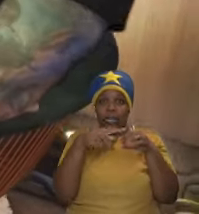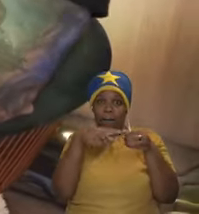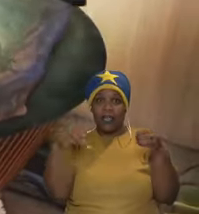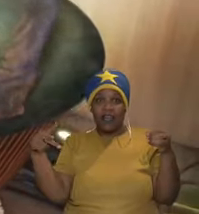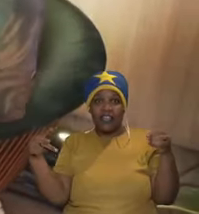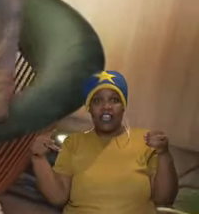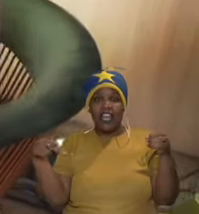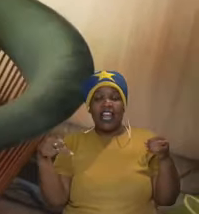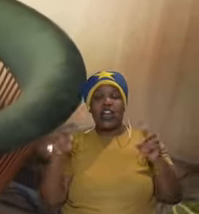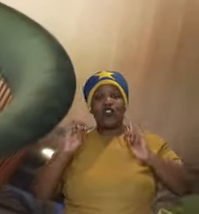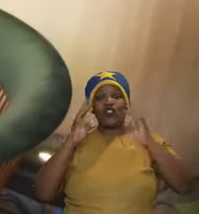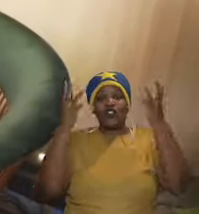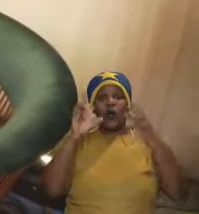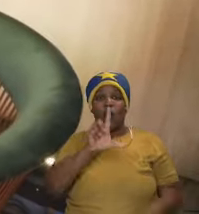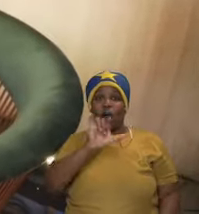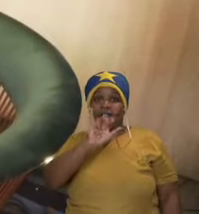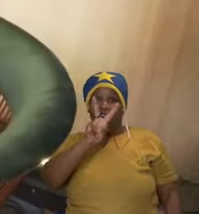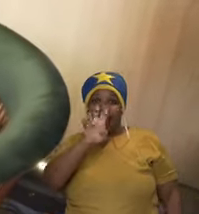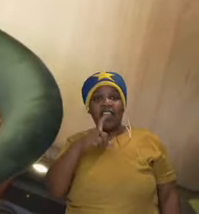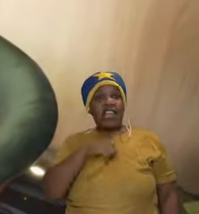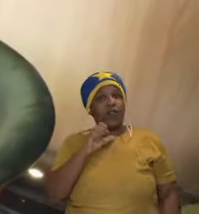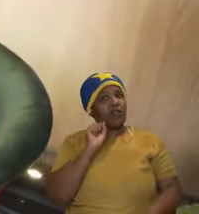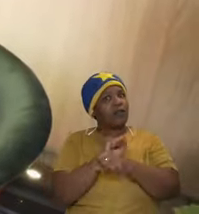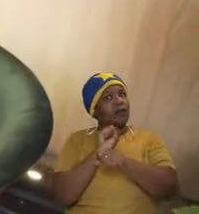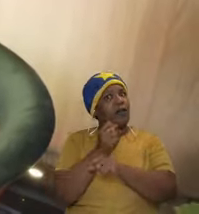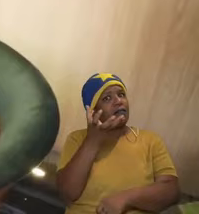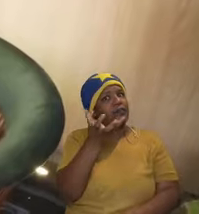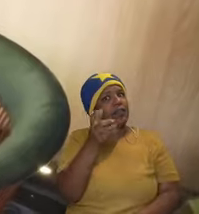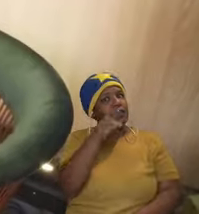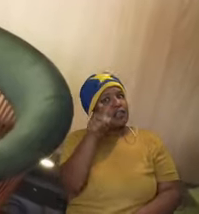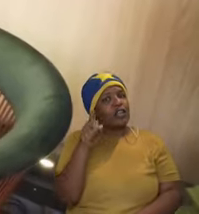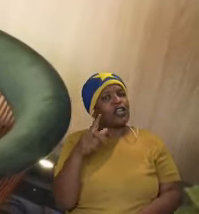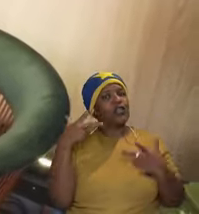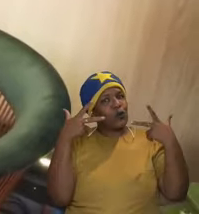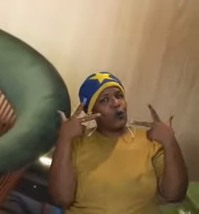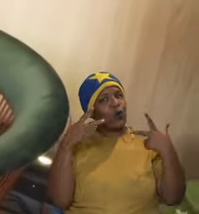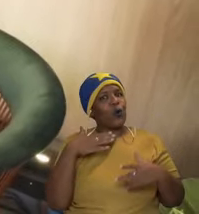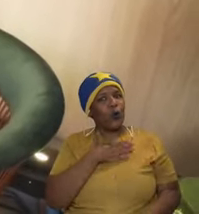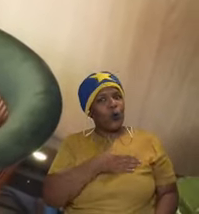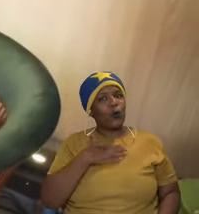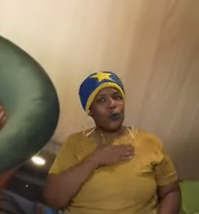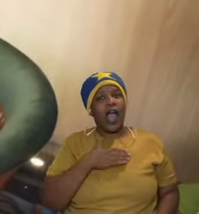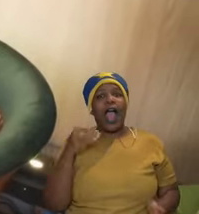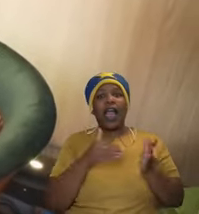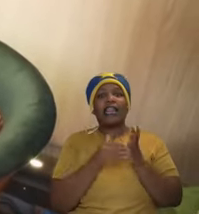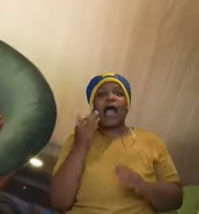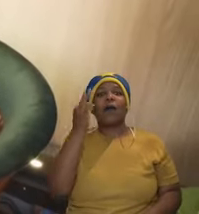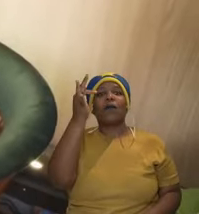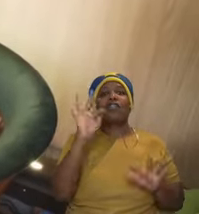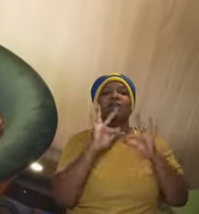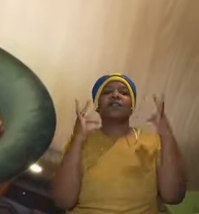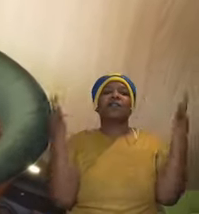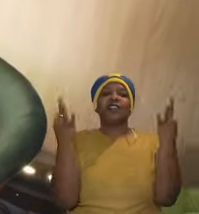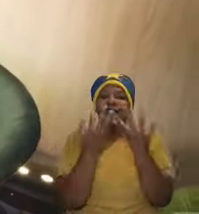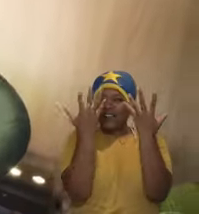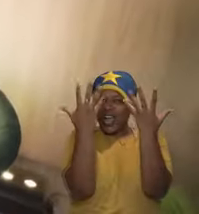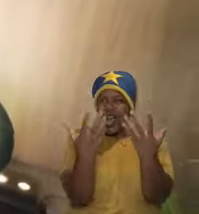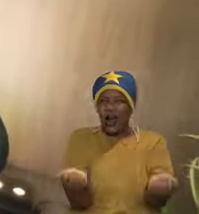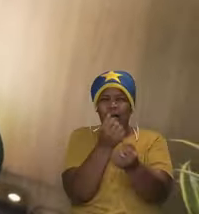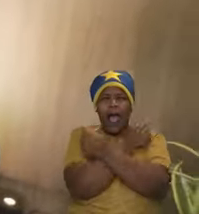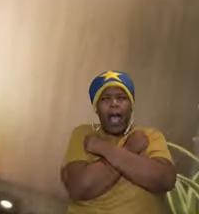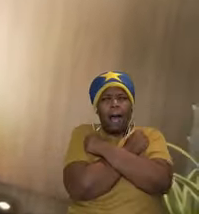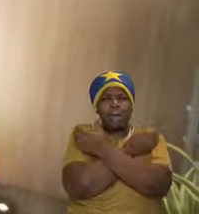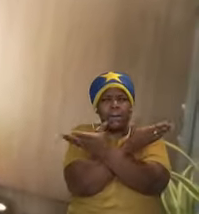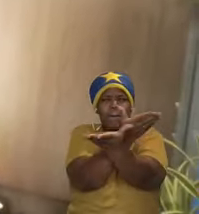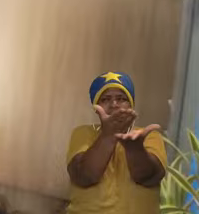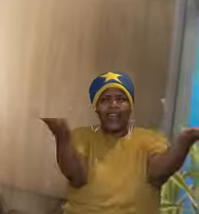show live. Espero que vocês tenham curtido pra caramba, que eu me diverti muito. Muito. E até a próxima, família. Vamos junto, abraço,